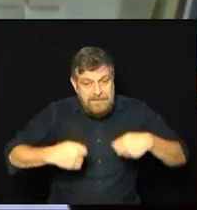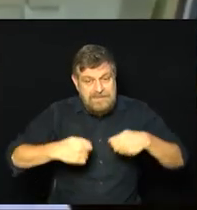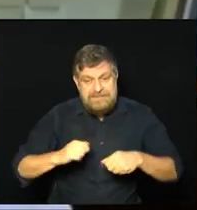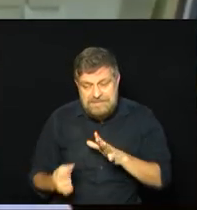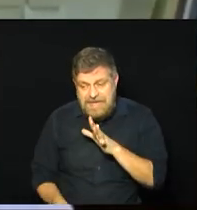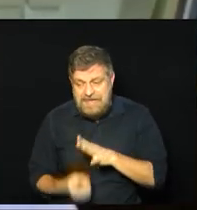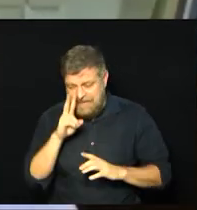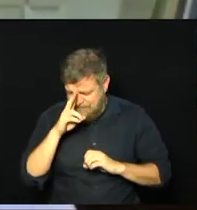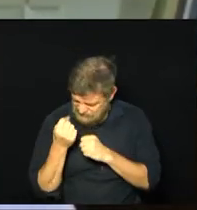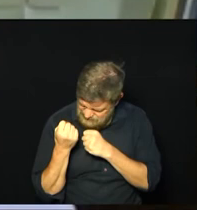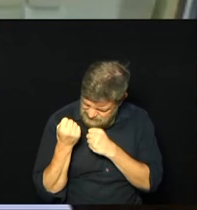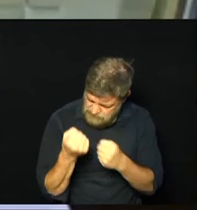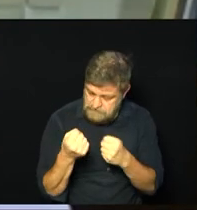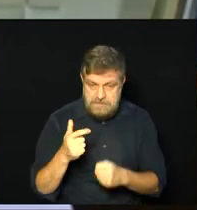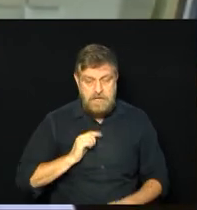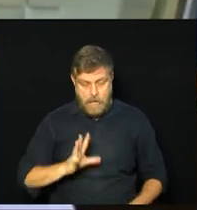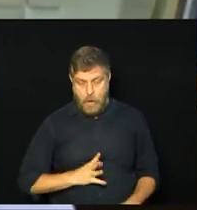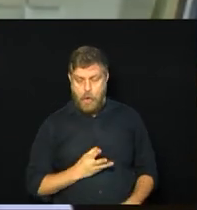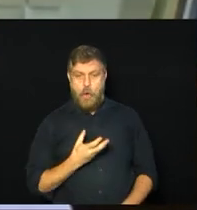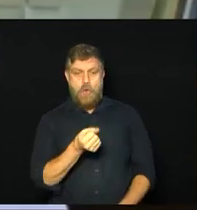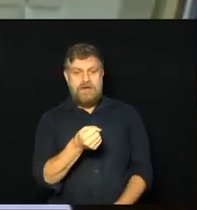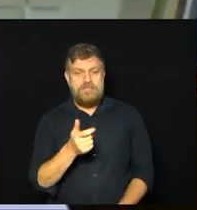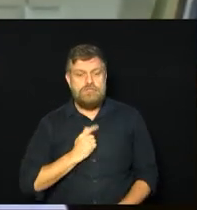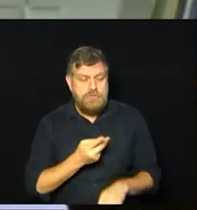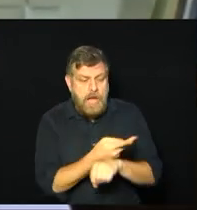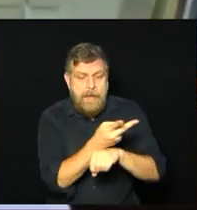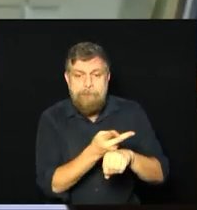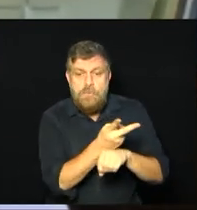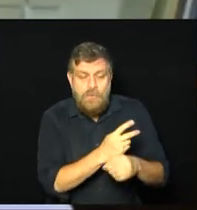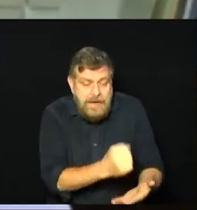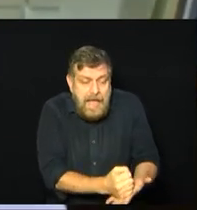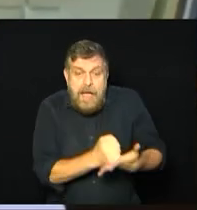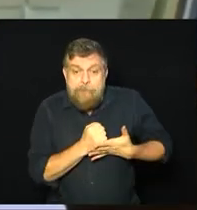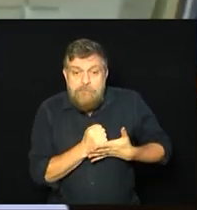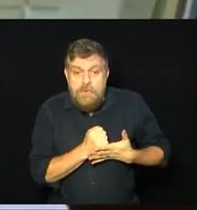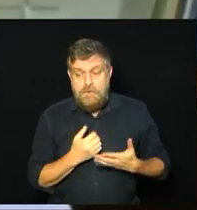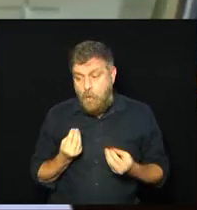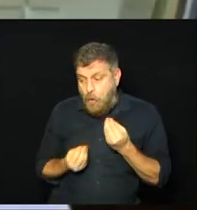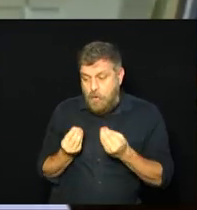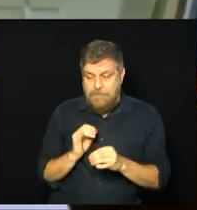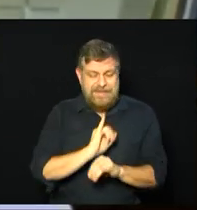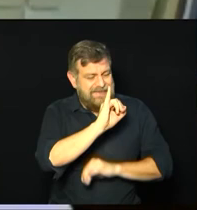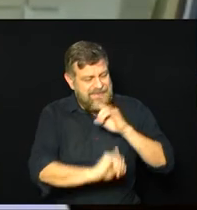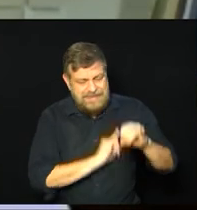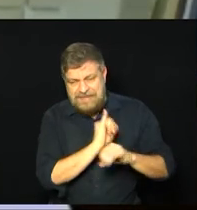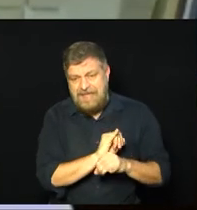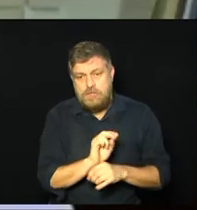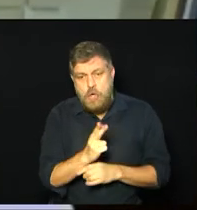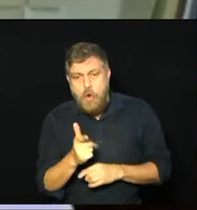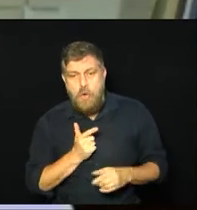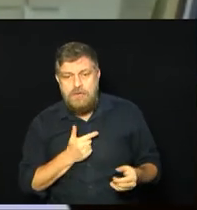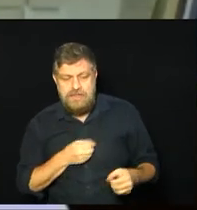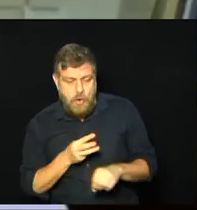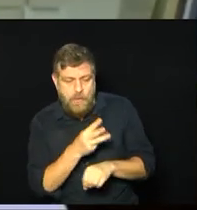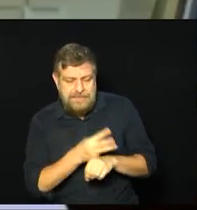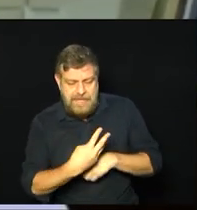criar força e ter a coragem de buscar uma rede de apoio, seja através da internet, seja através de uma troca de